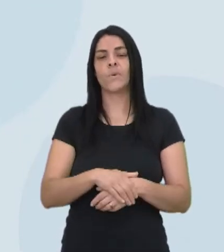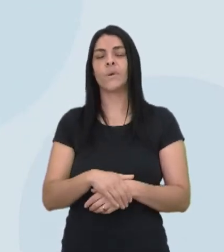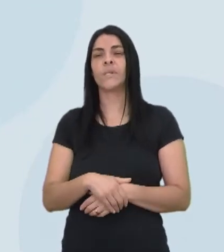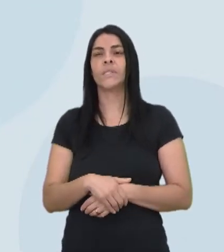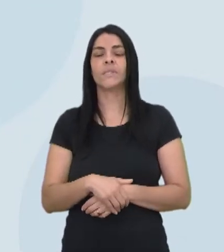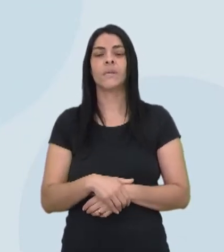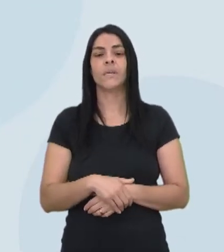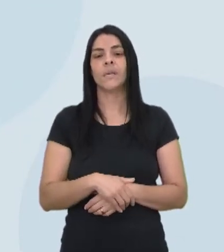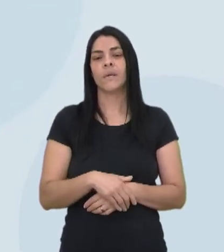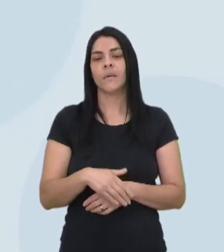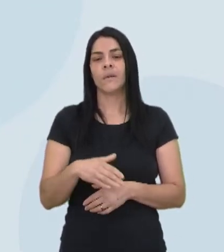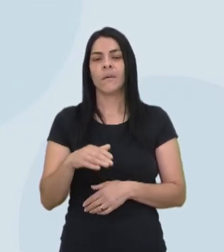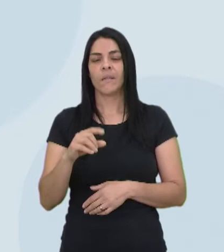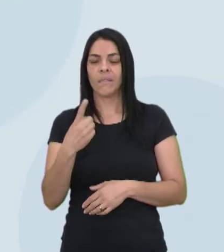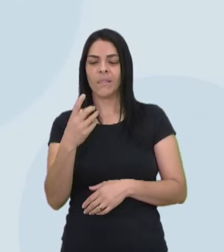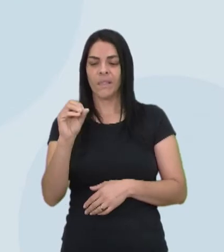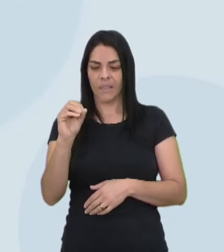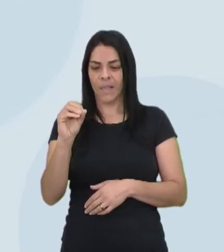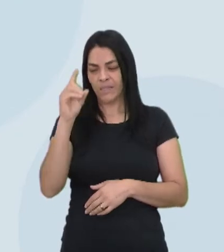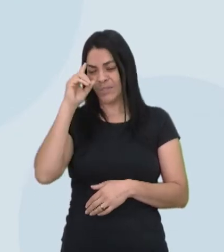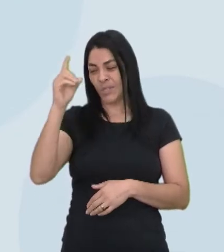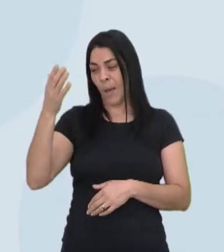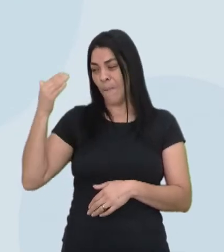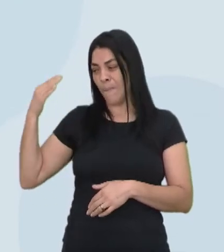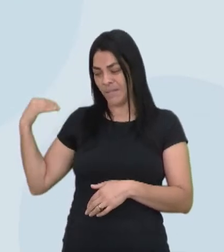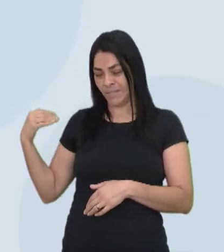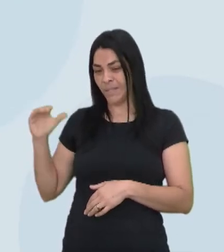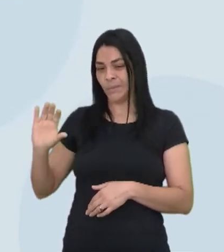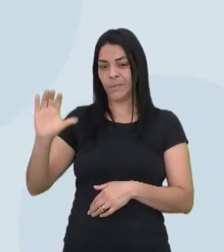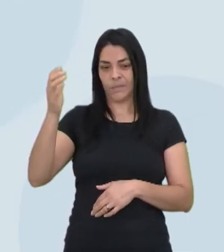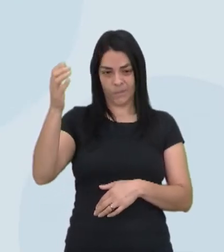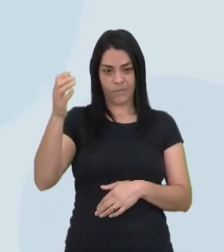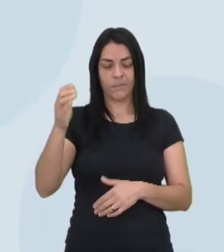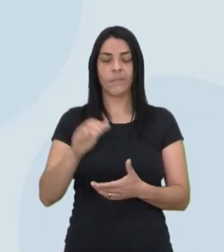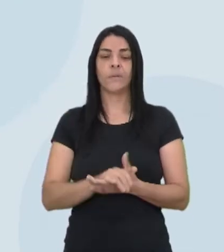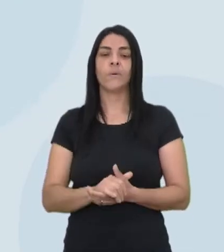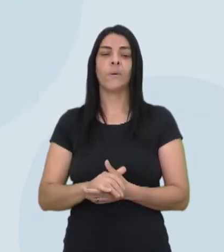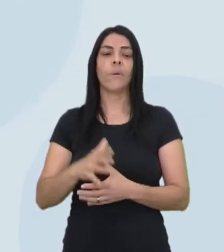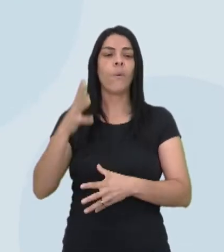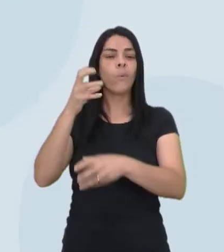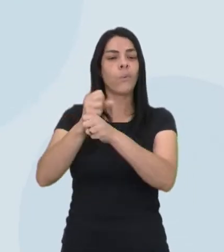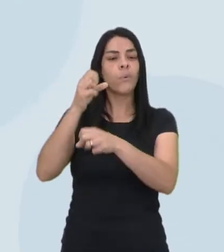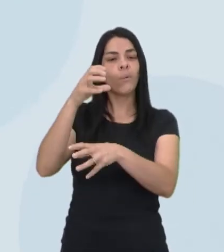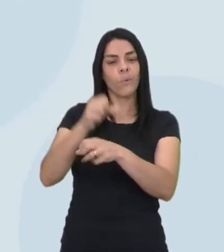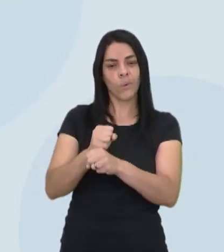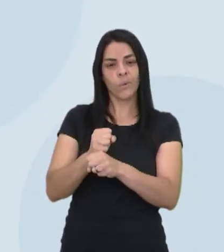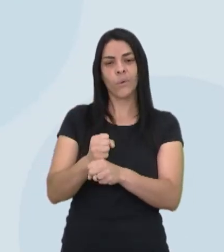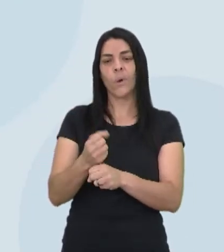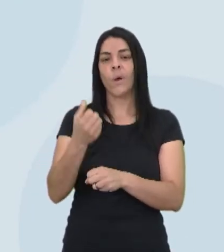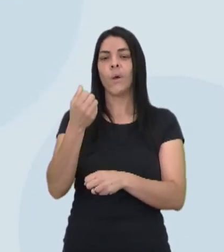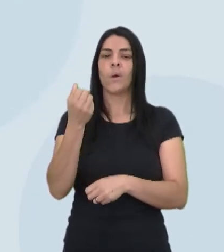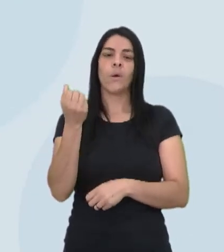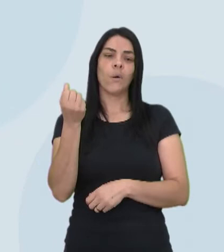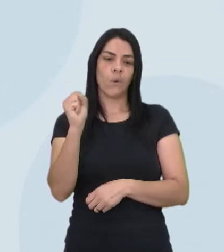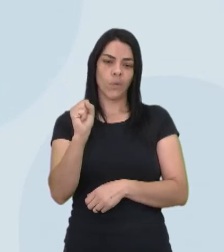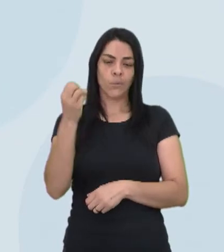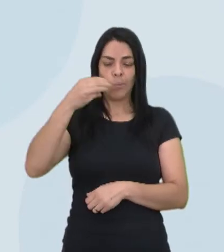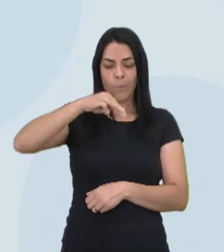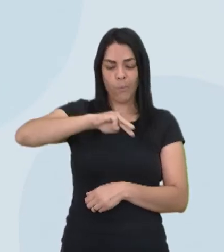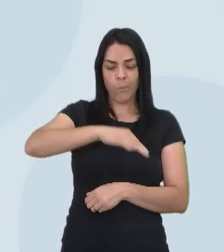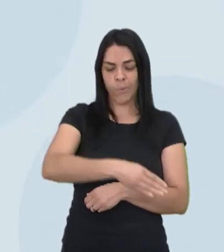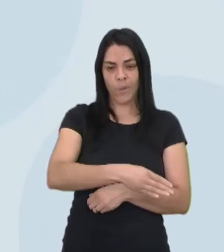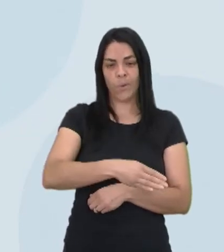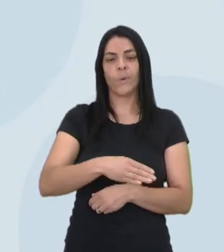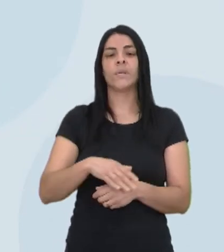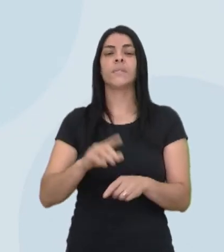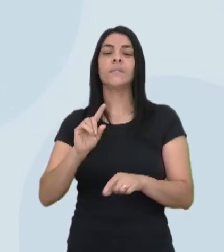a coisa de 10 dias atrás, que a gente acabou atingindo aí esses 8 bilhões, né? E aí